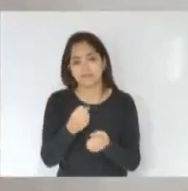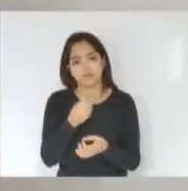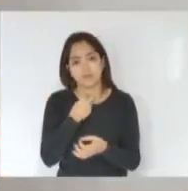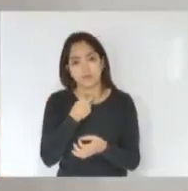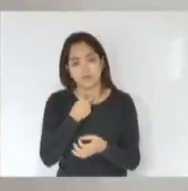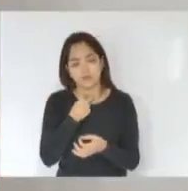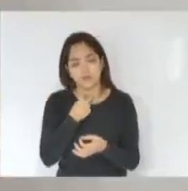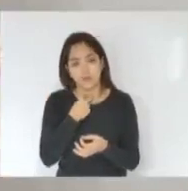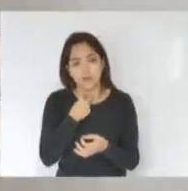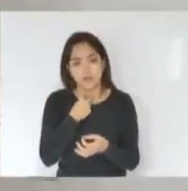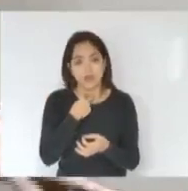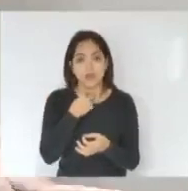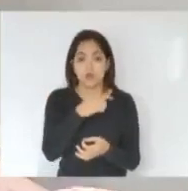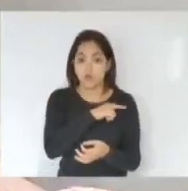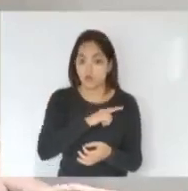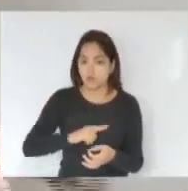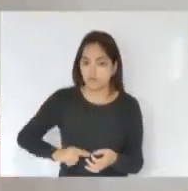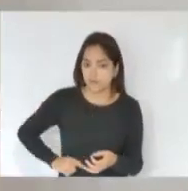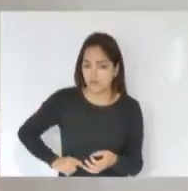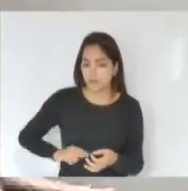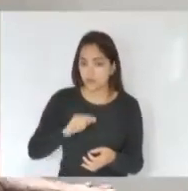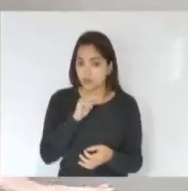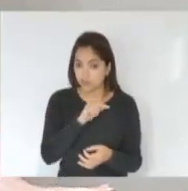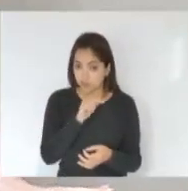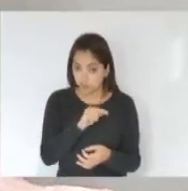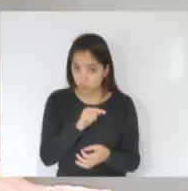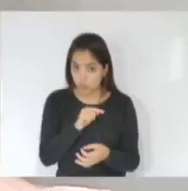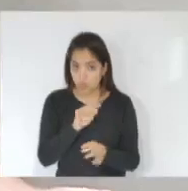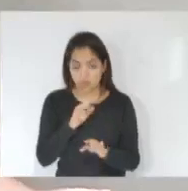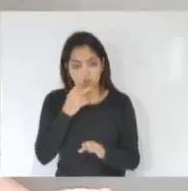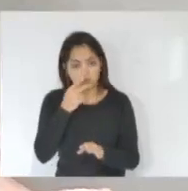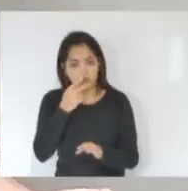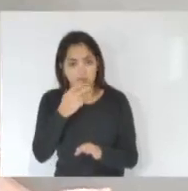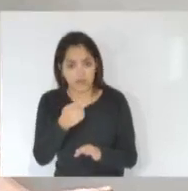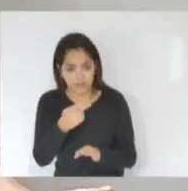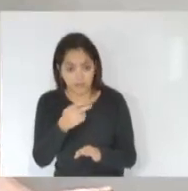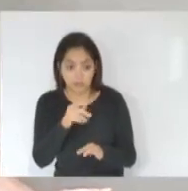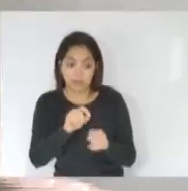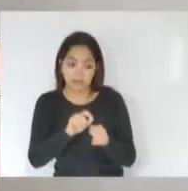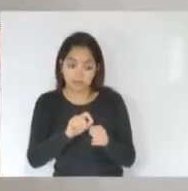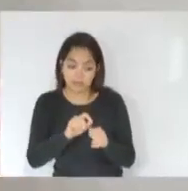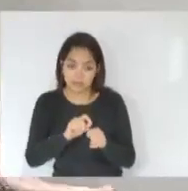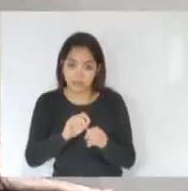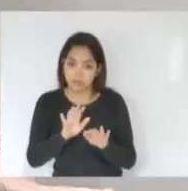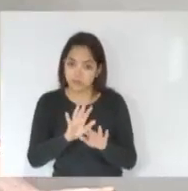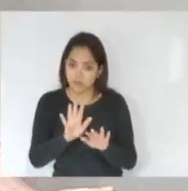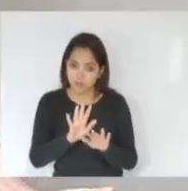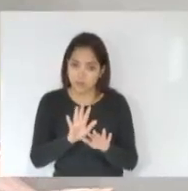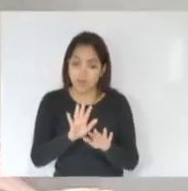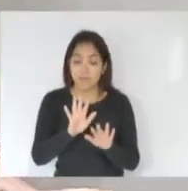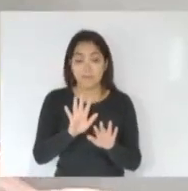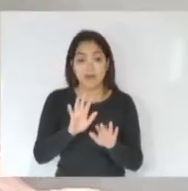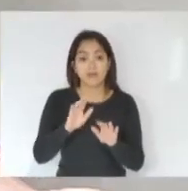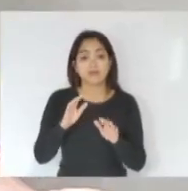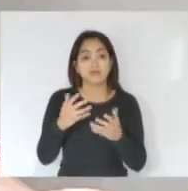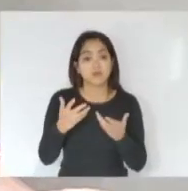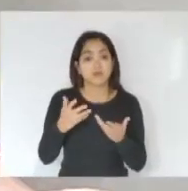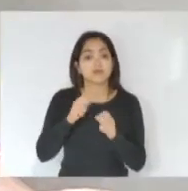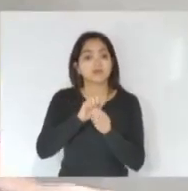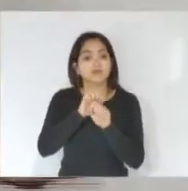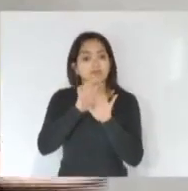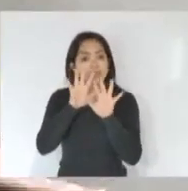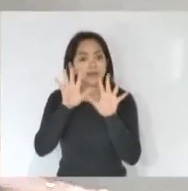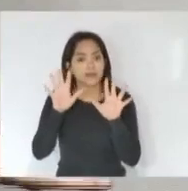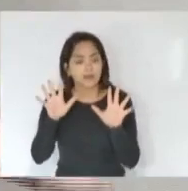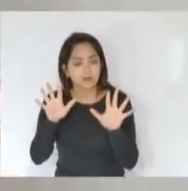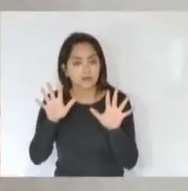O governador não pode, e não estou dizendo aqui que ele esteja fazendo, mas quero deixar bem claro o meu posicionamento.